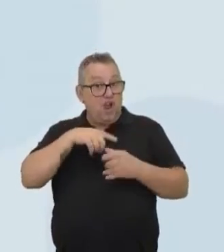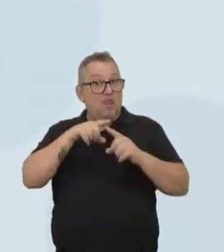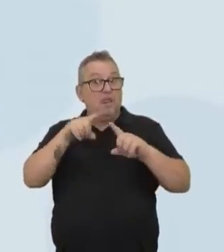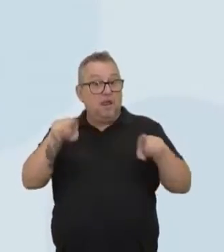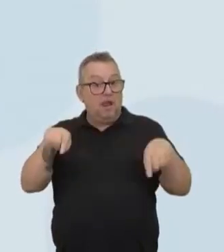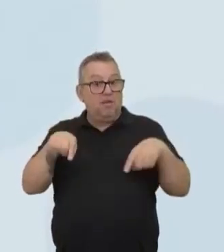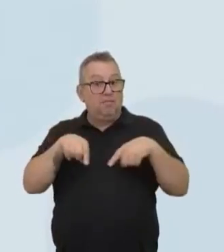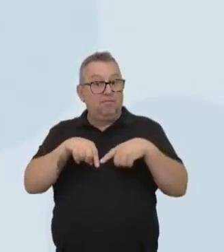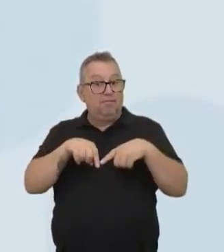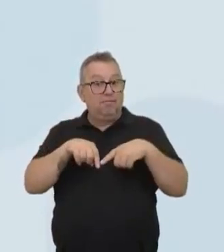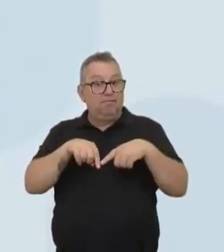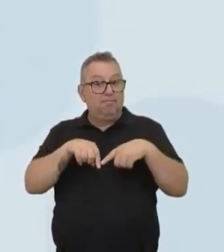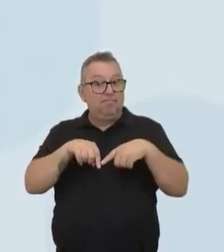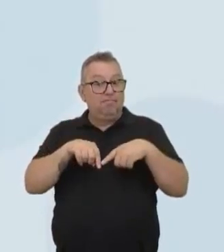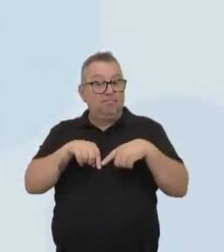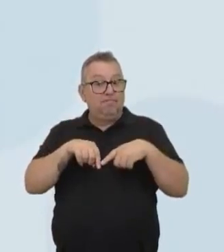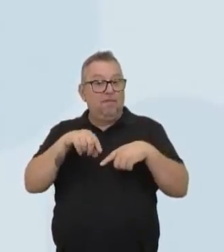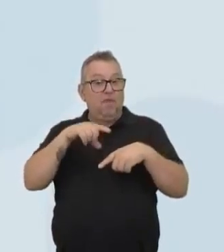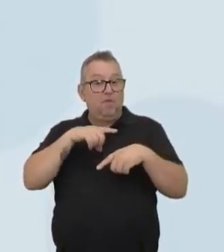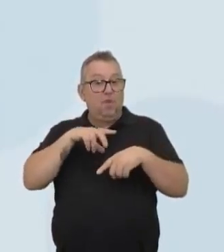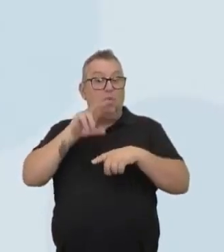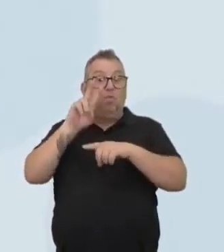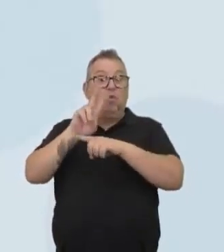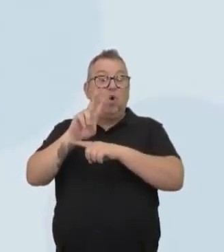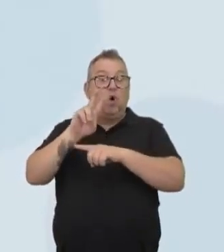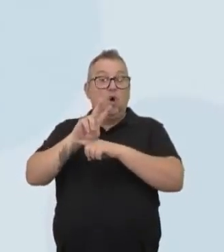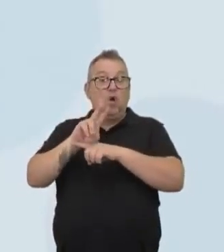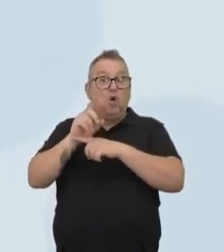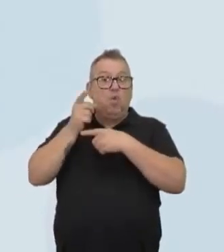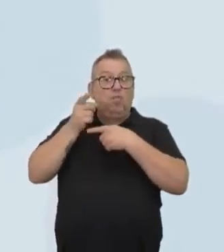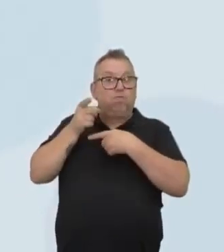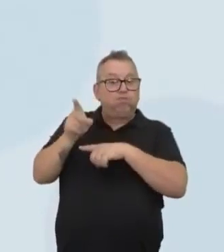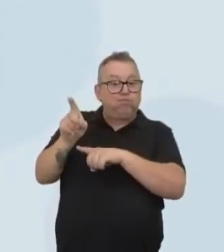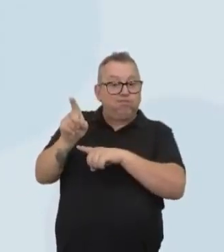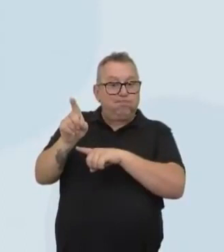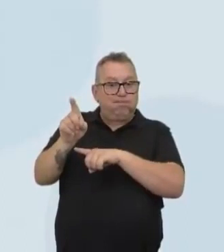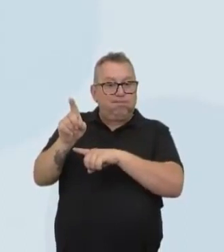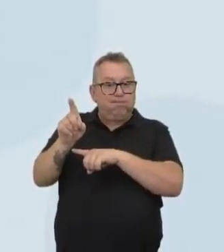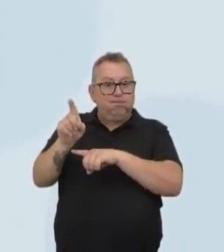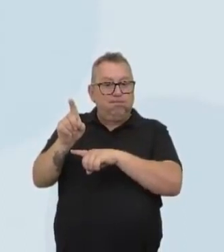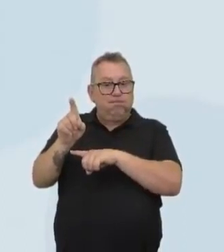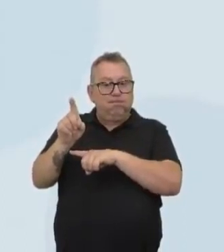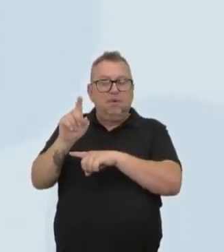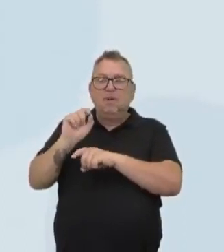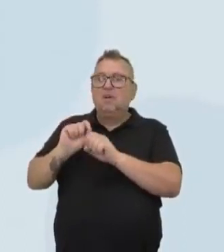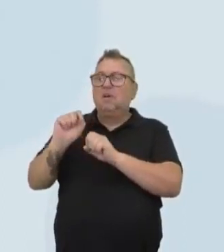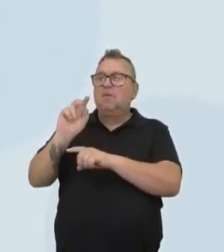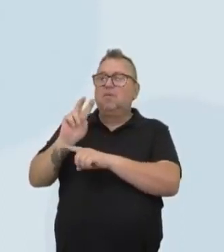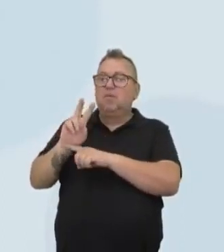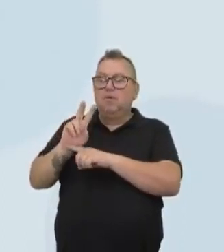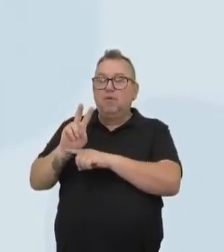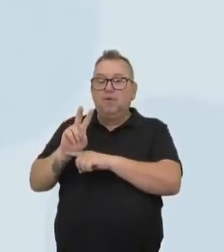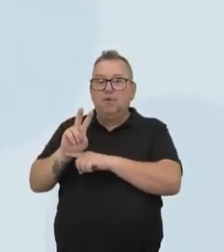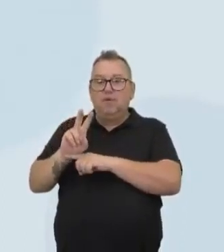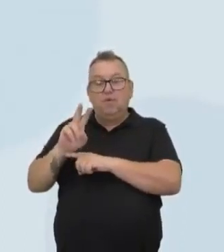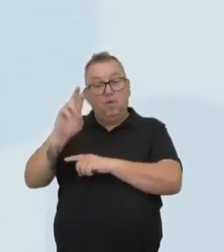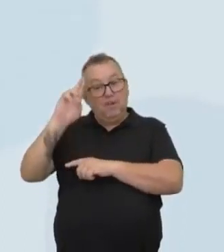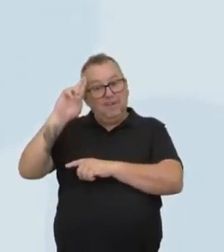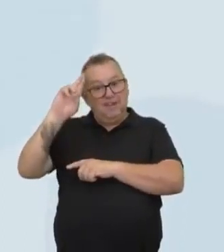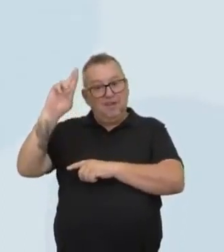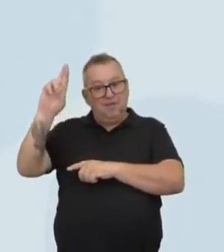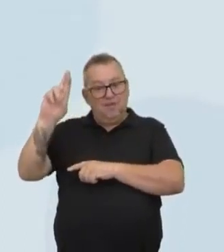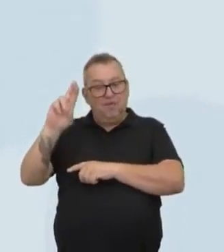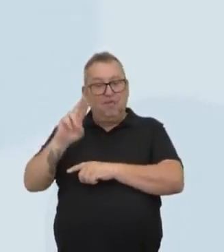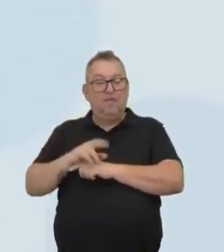terra. Tinham proteção contra ataques externos. Quem que protegia os servos? O seu senhorio, né? O